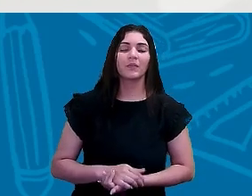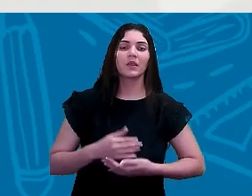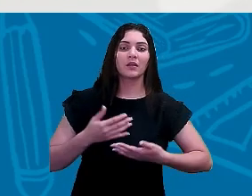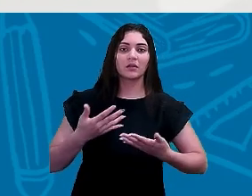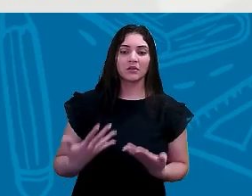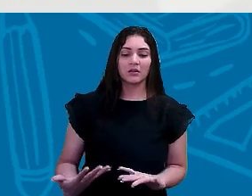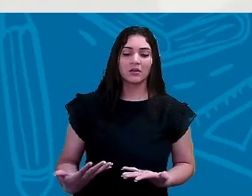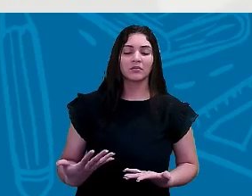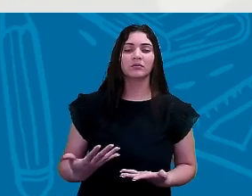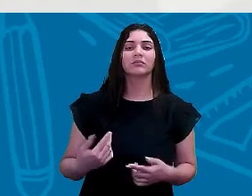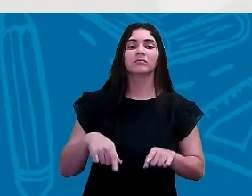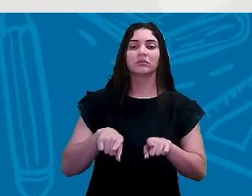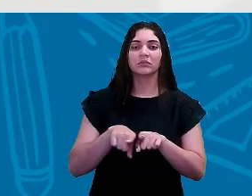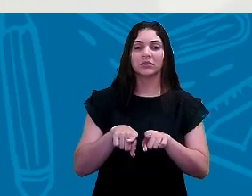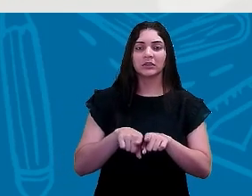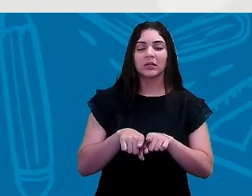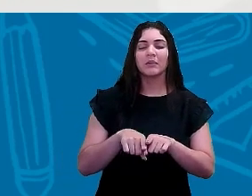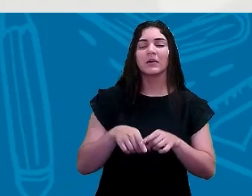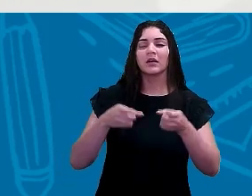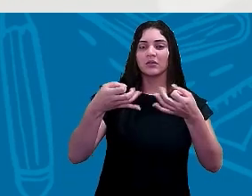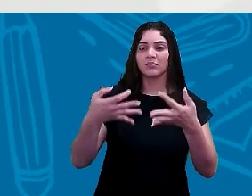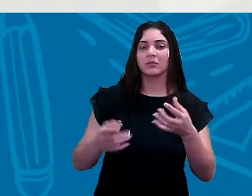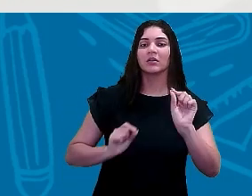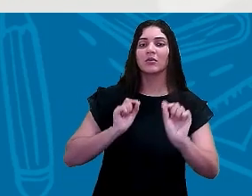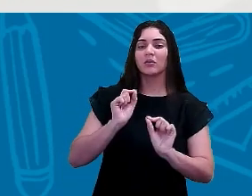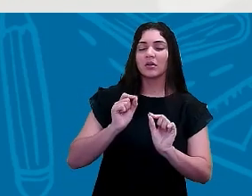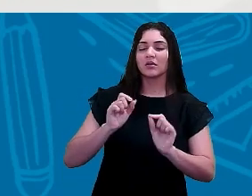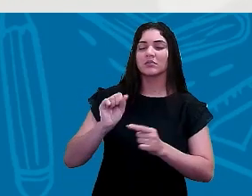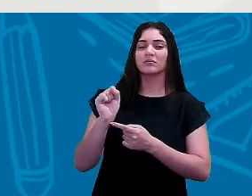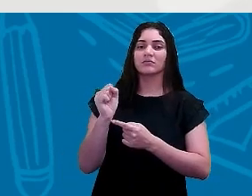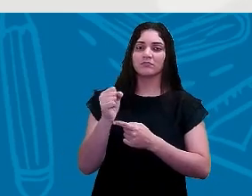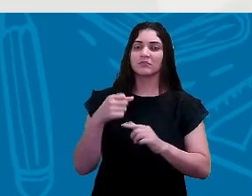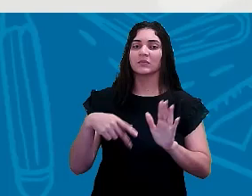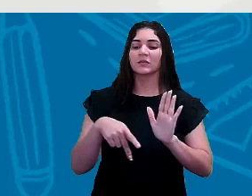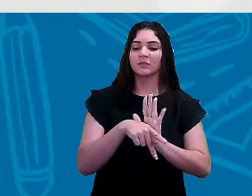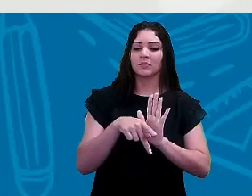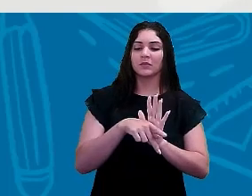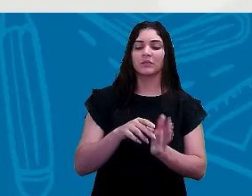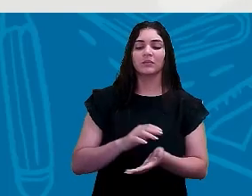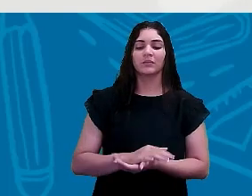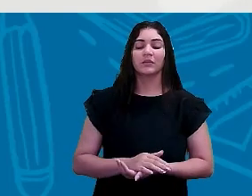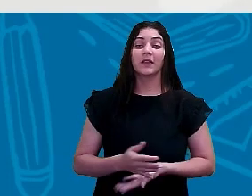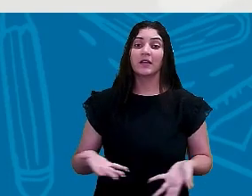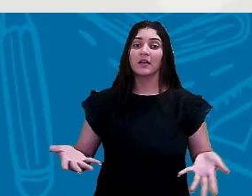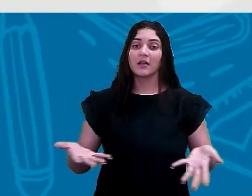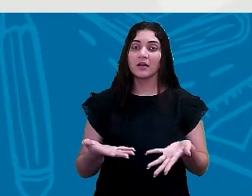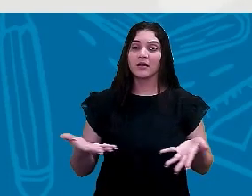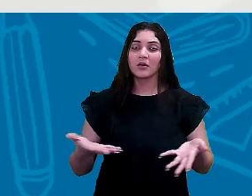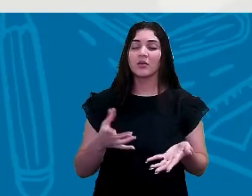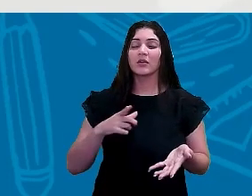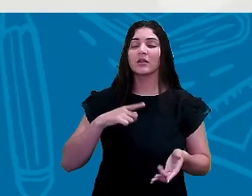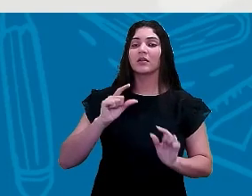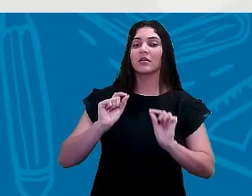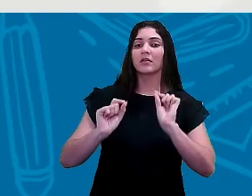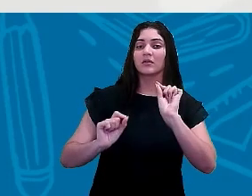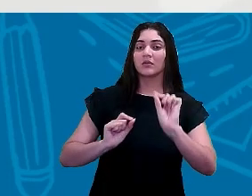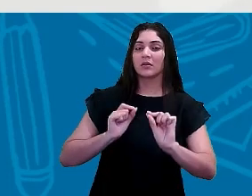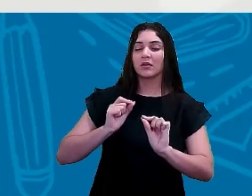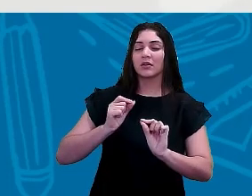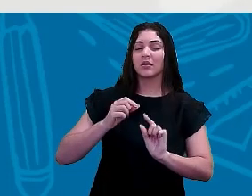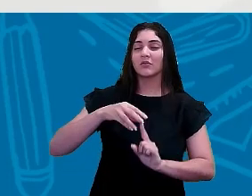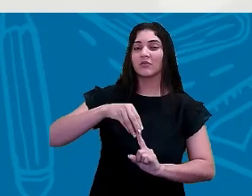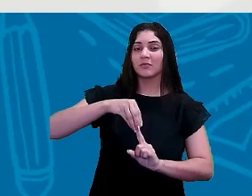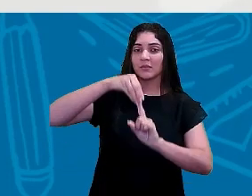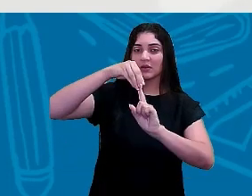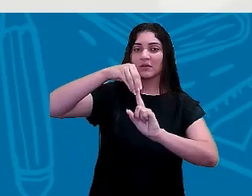Então, isso aí a gente também diz que é substantivo próprio. Agora, a gente tem aqui, ó, as